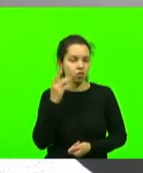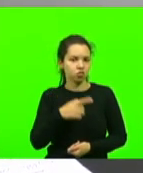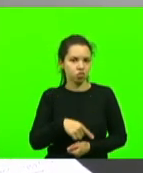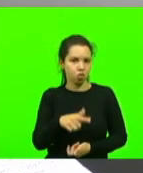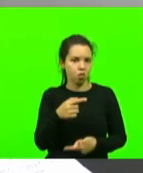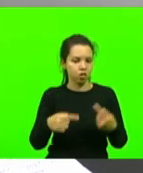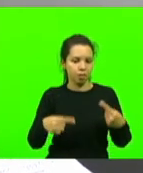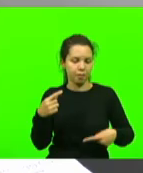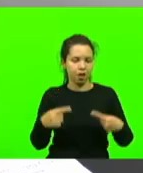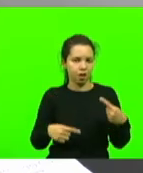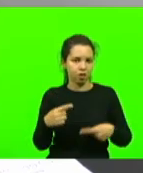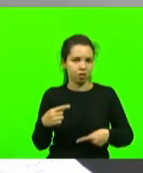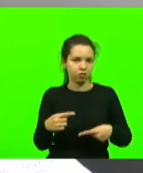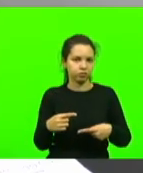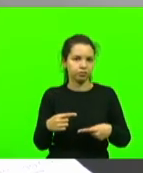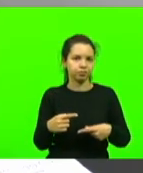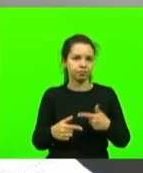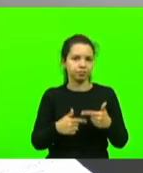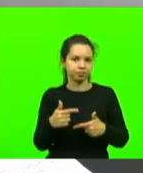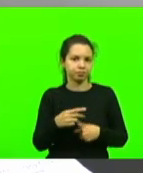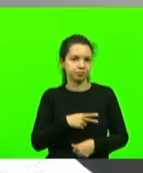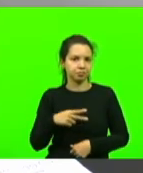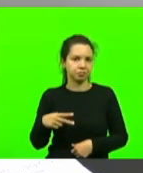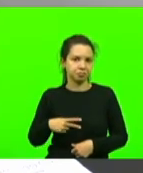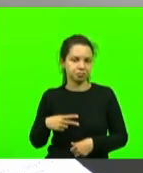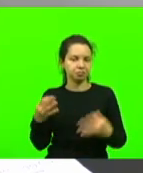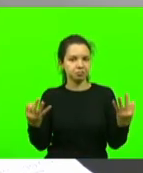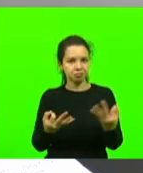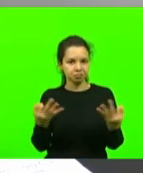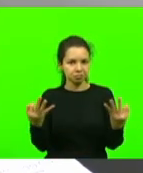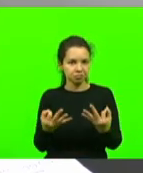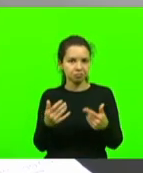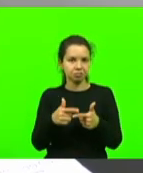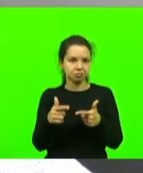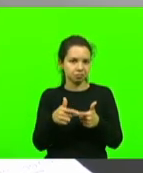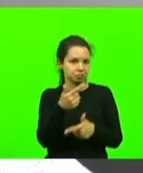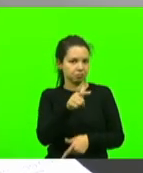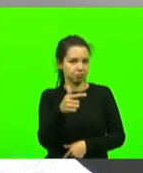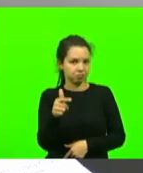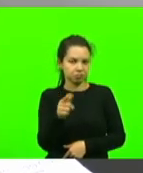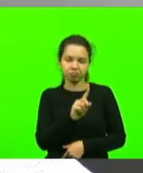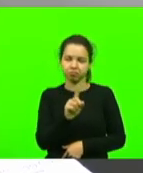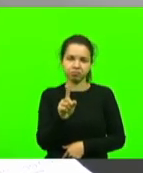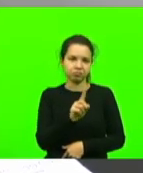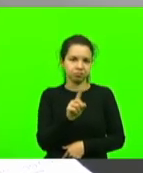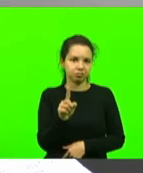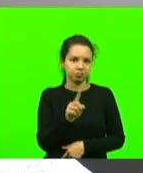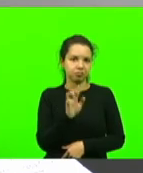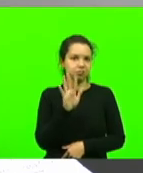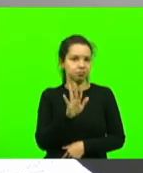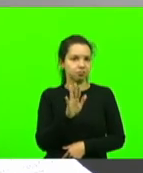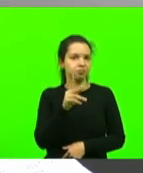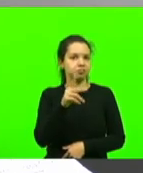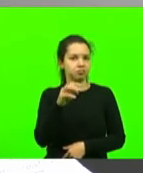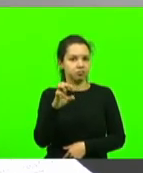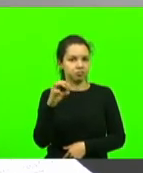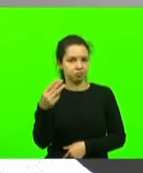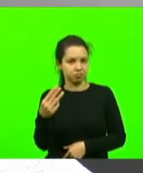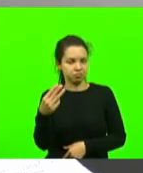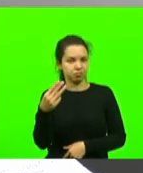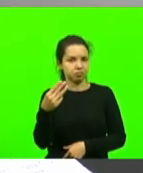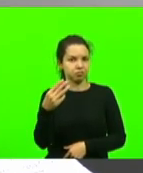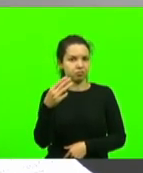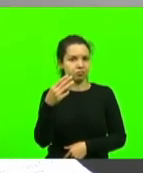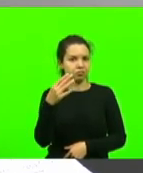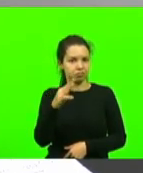aqui fazendo um debate de que o serviço público é todo ele perfeito não tem problema a questão é que primeiro peg-32 não resolve os problemas